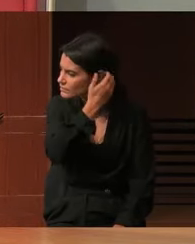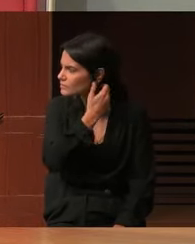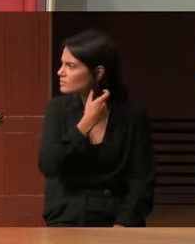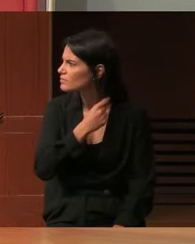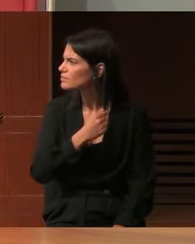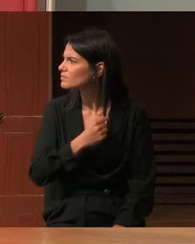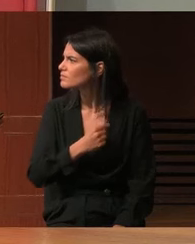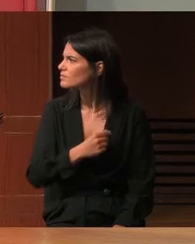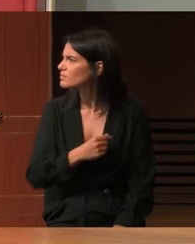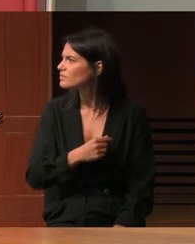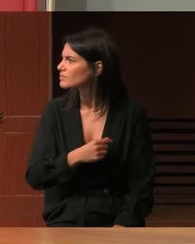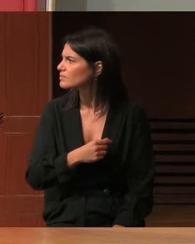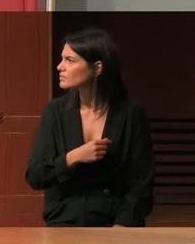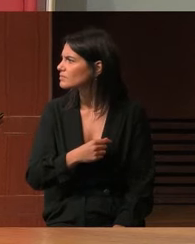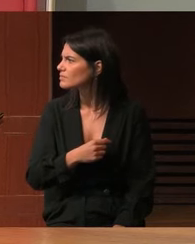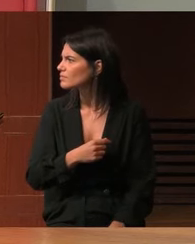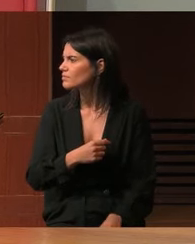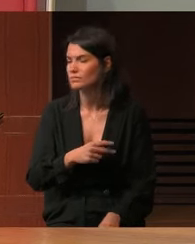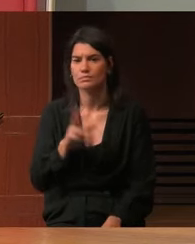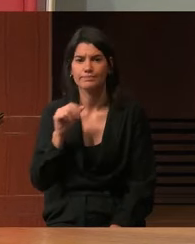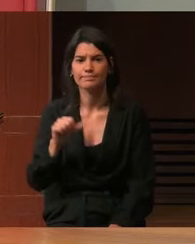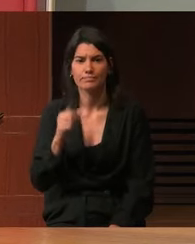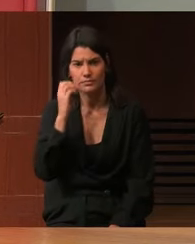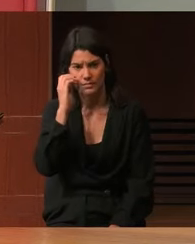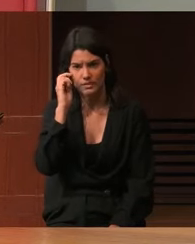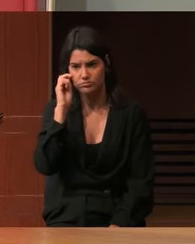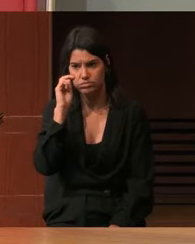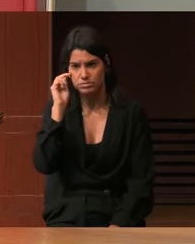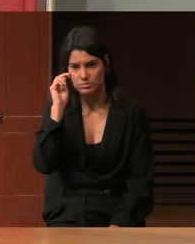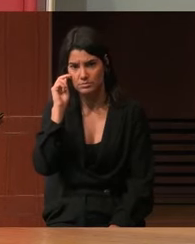Antes de mais, quero agradecer à organização o convite.